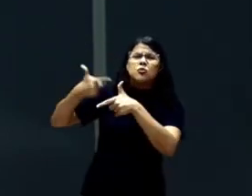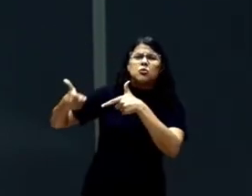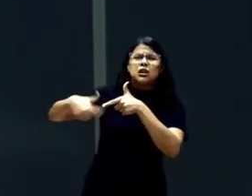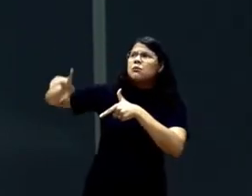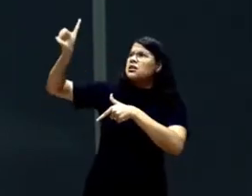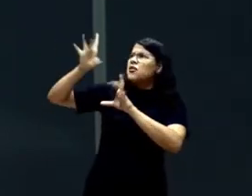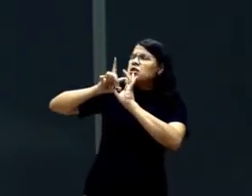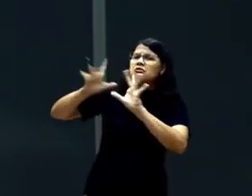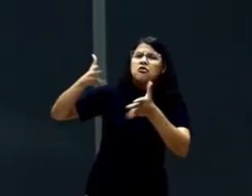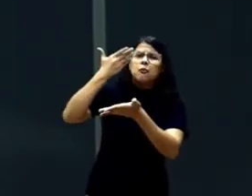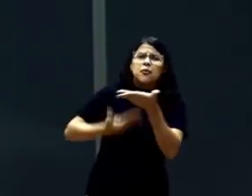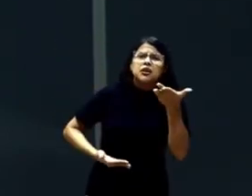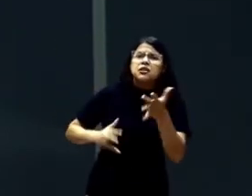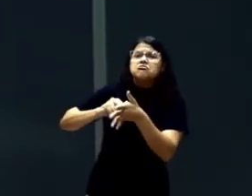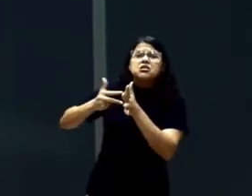vida.